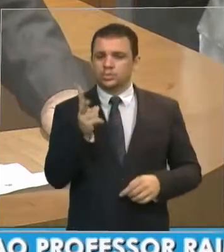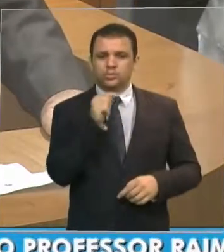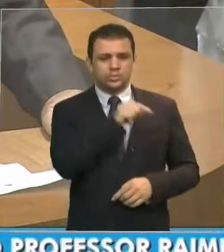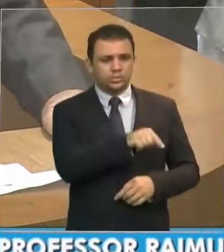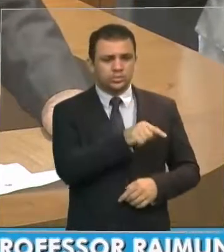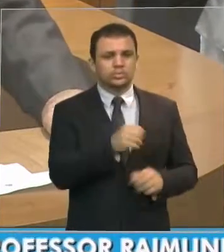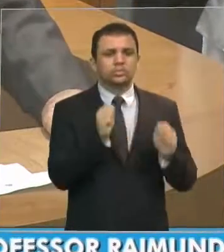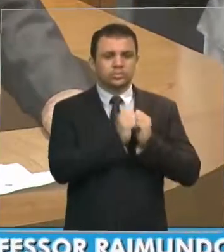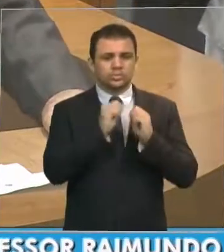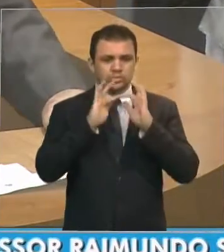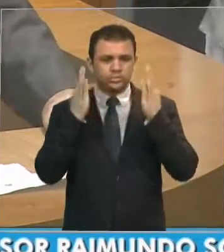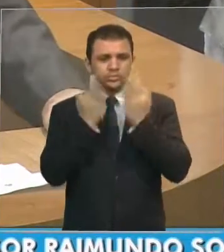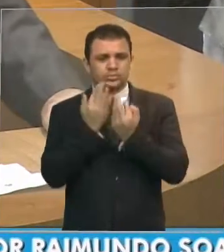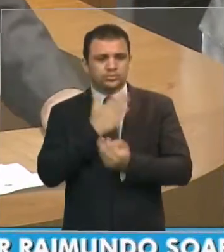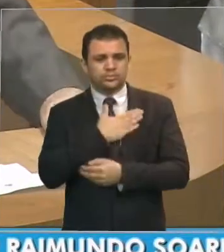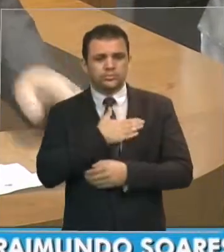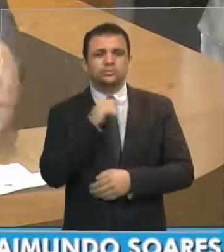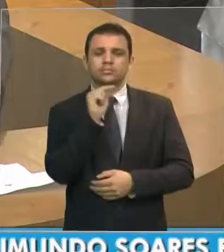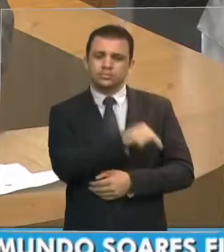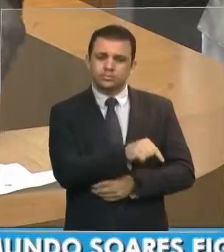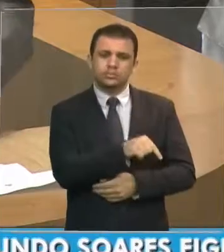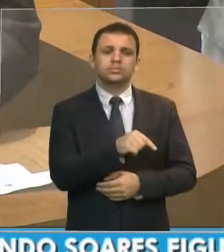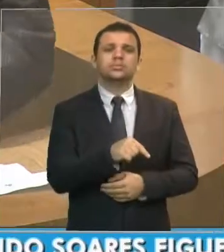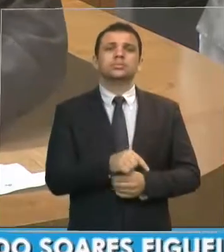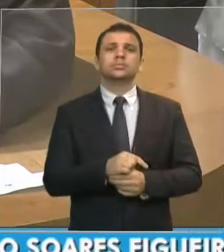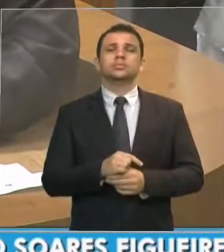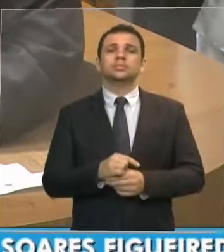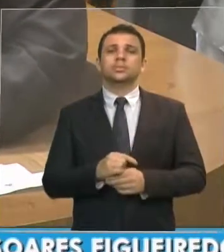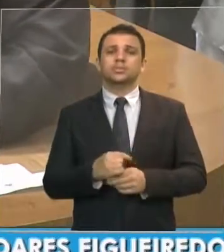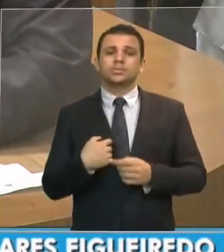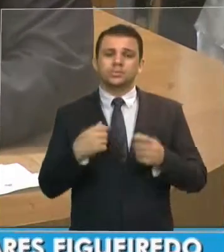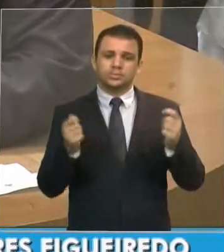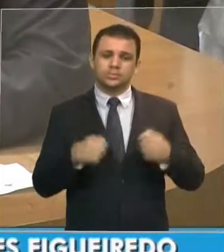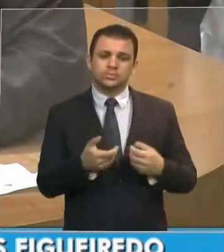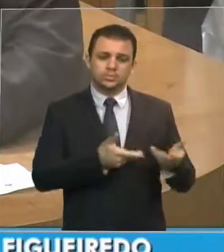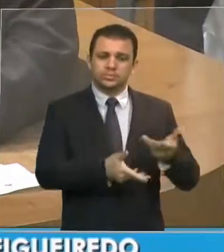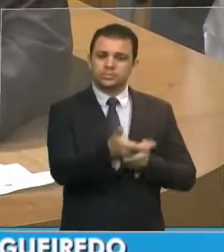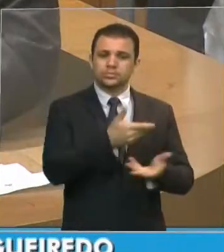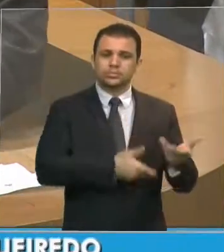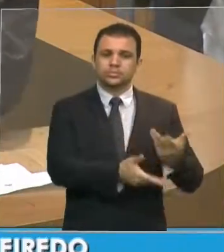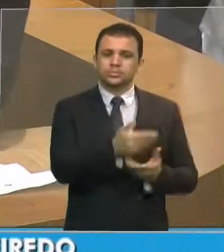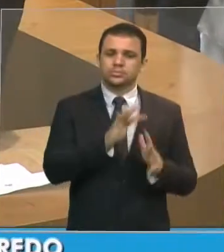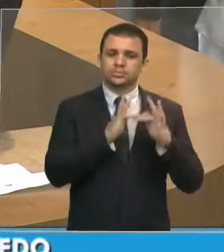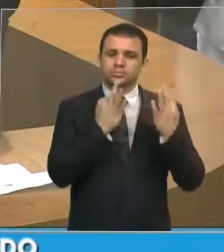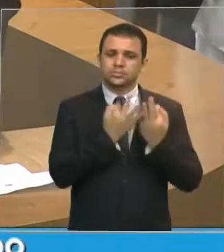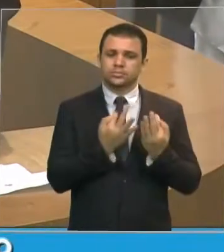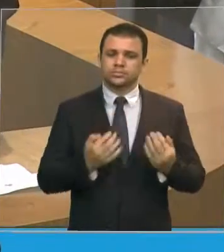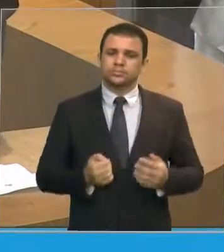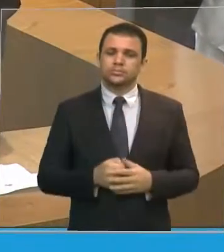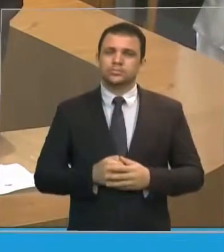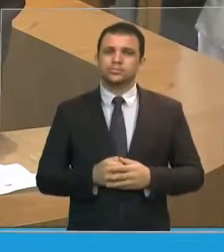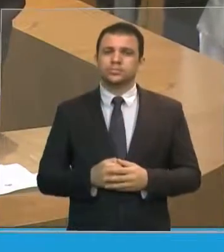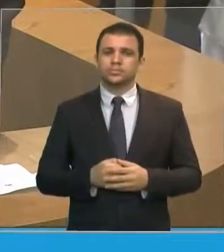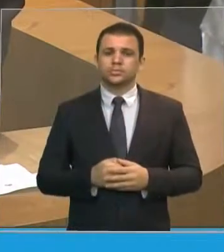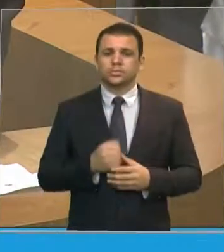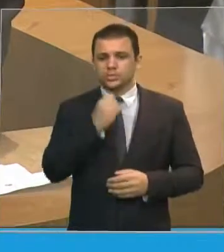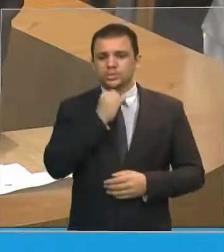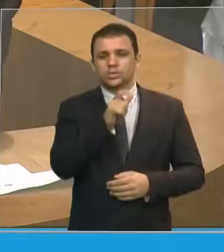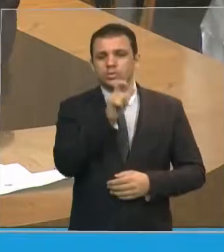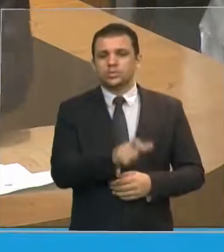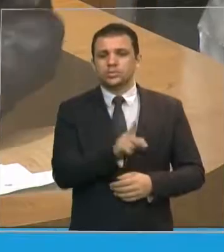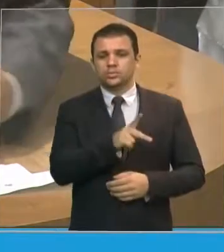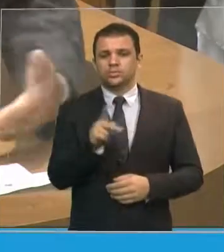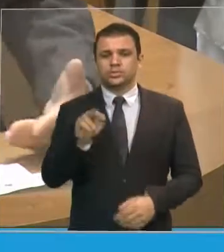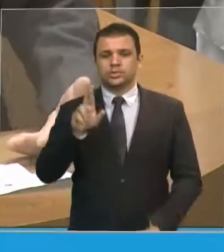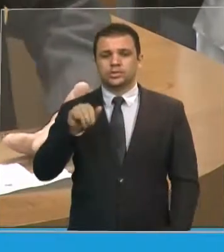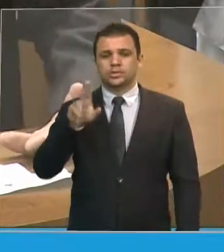minha família, pude conviver com essa família, com o professor Raimundo Soares